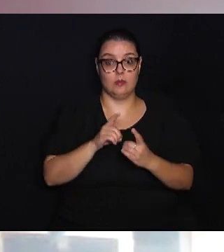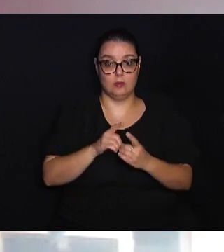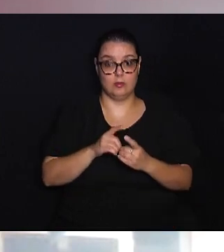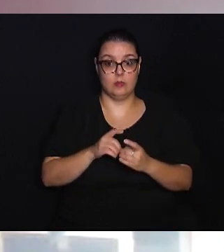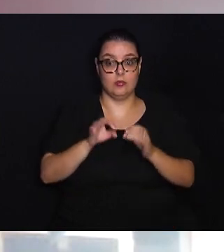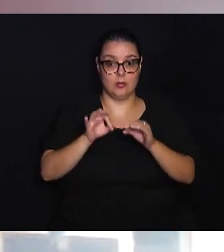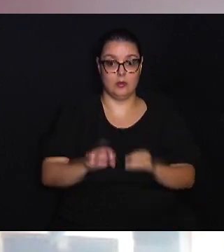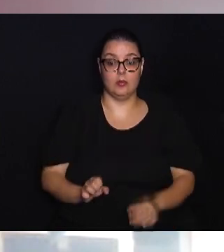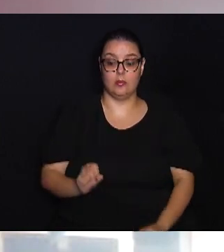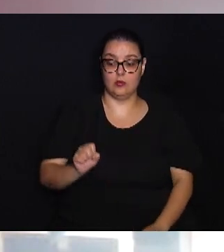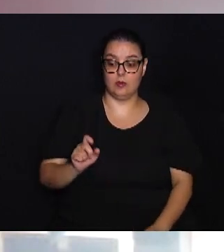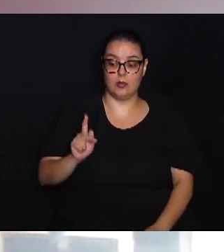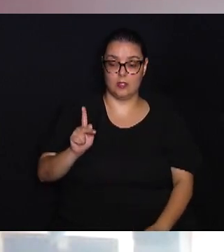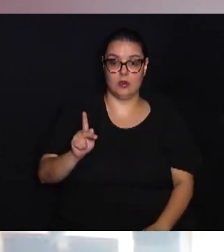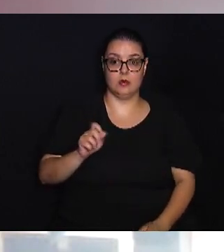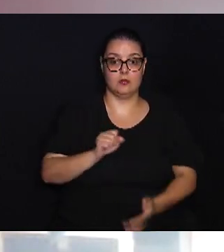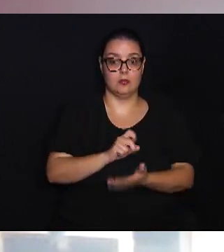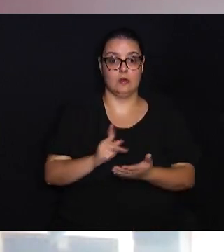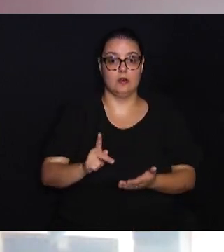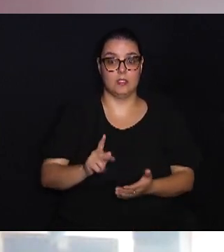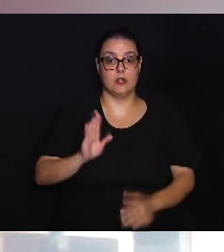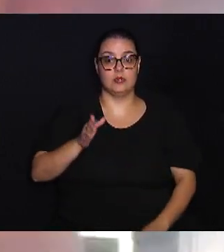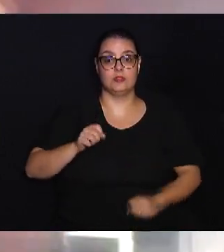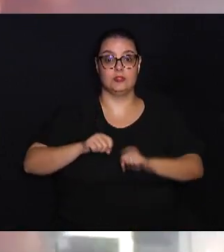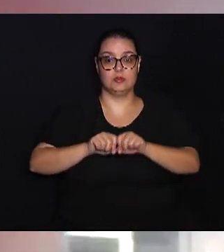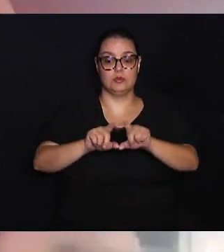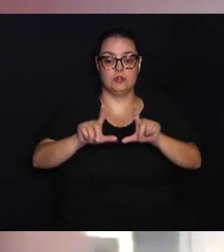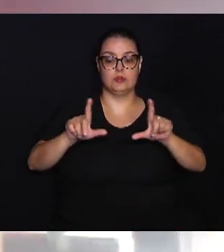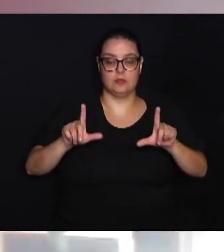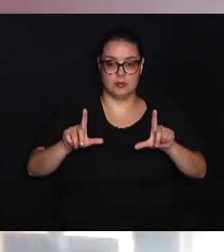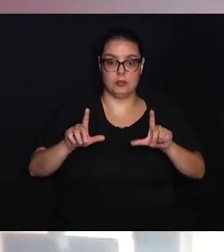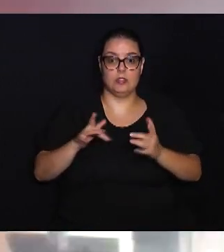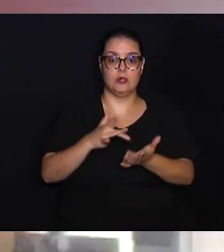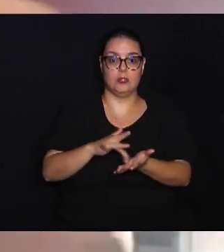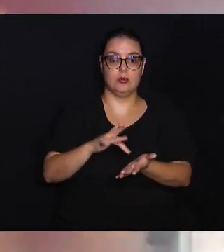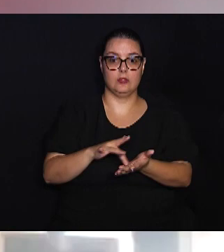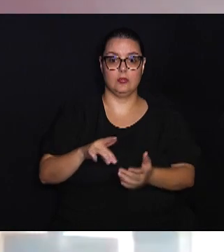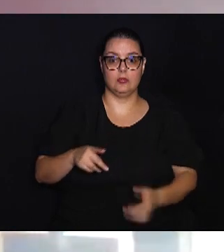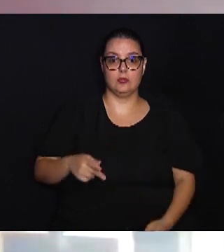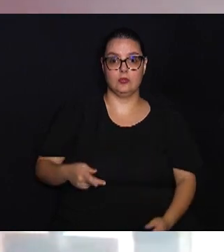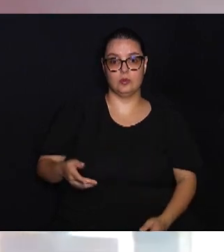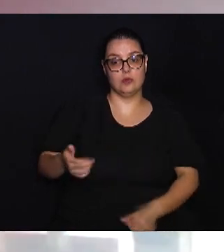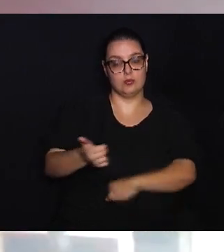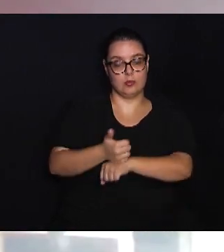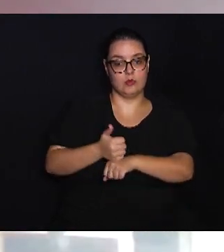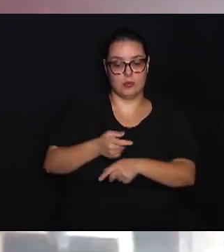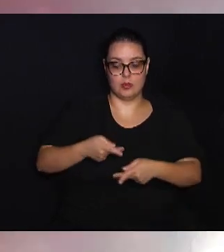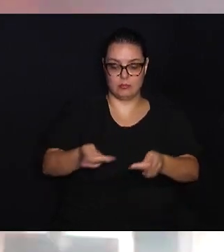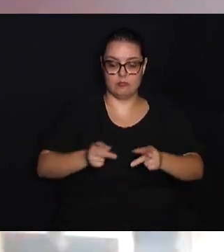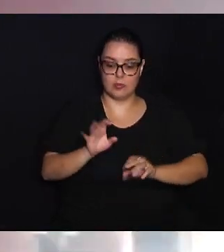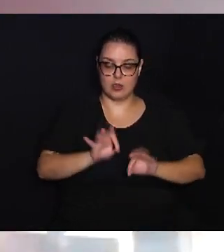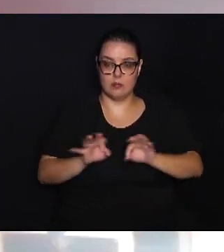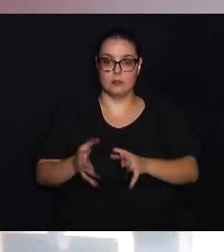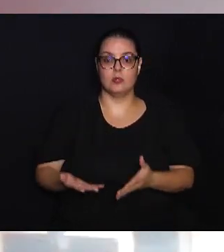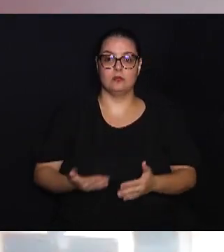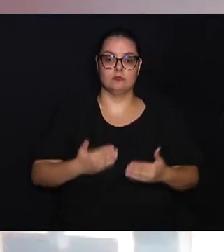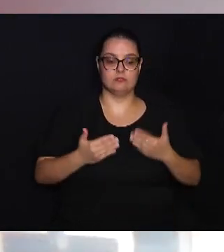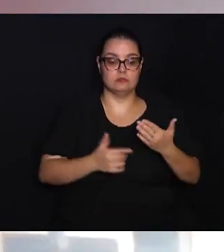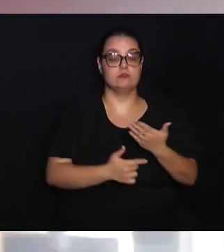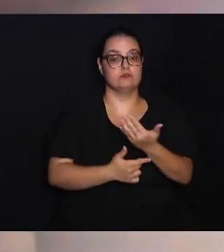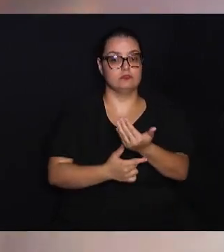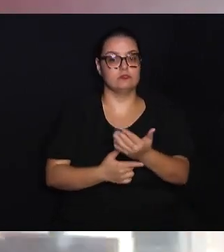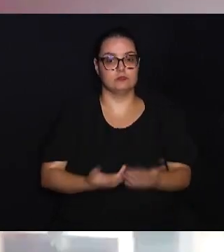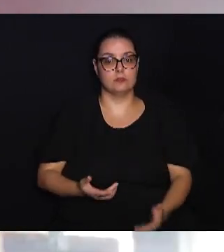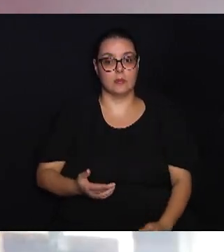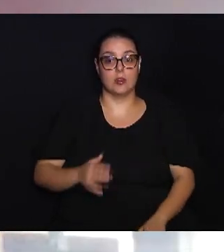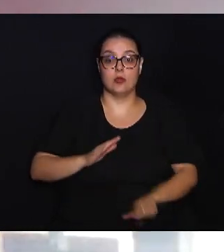operador fecha a venda ou Ok no aplicativo já está na tela que é um tablet do pizza tudo muito tecnológico